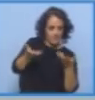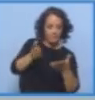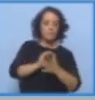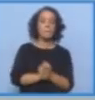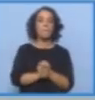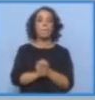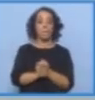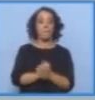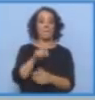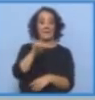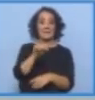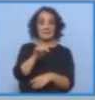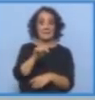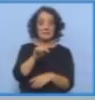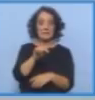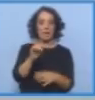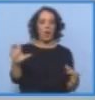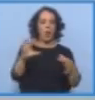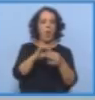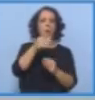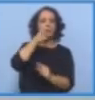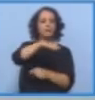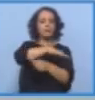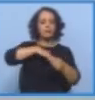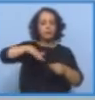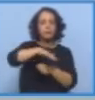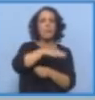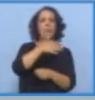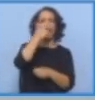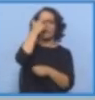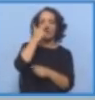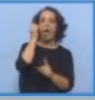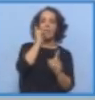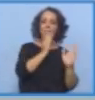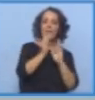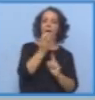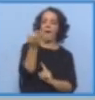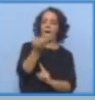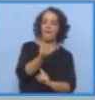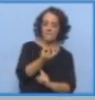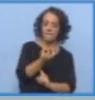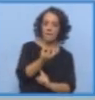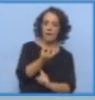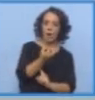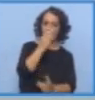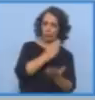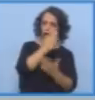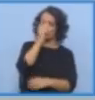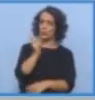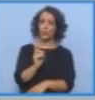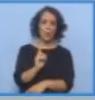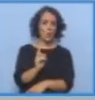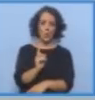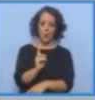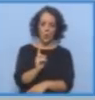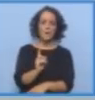este enquadramento é muito importante, mas também não ficava só na compreensão dos textos pelo enquadramento histórico-geográfico.